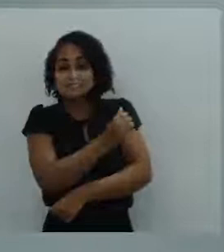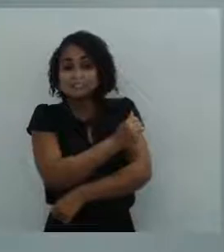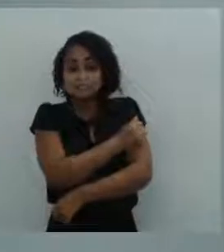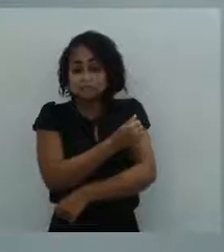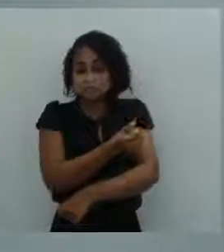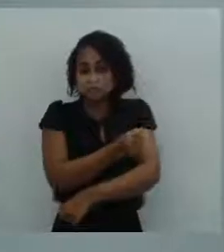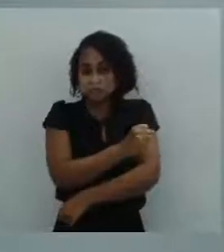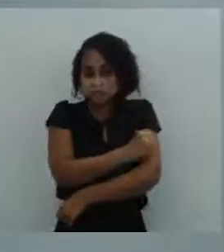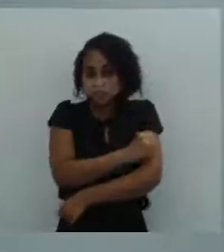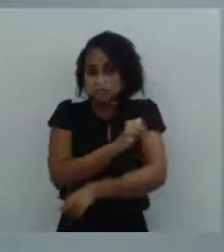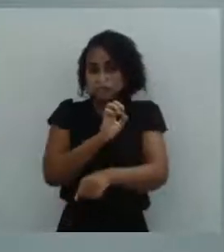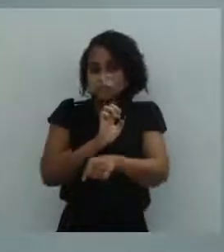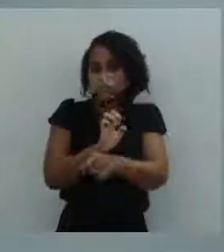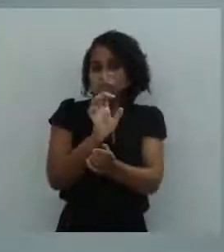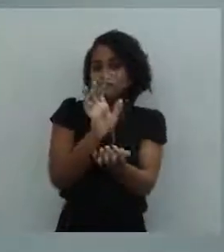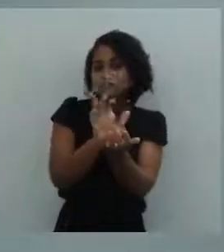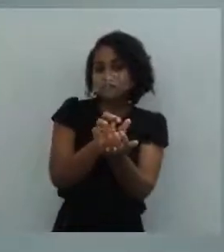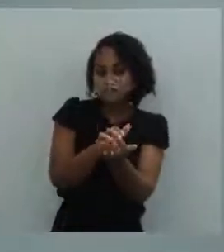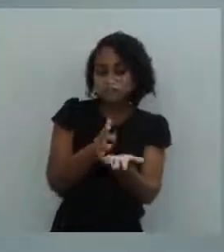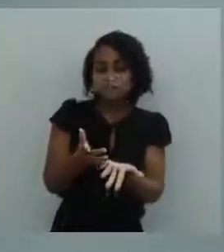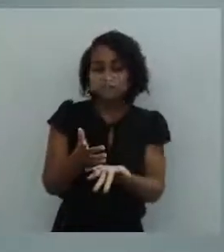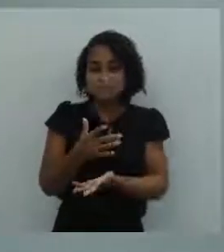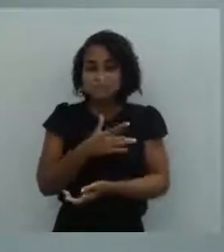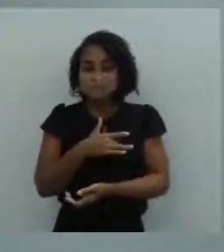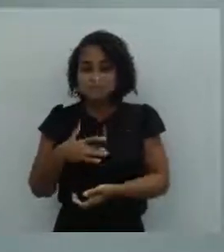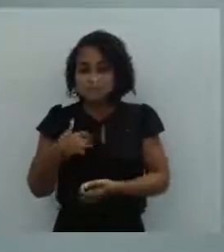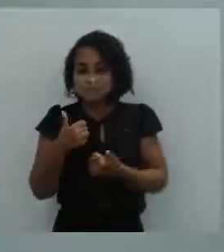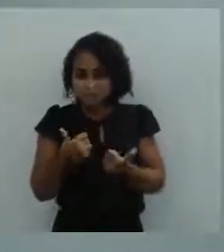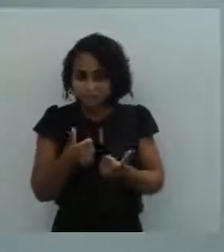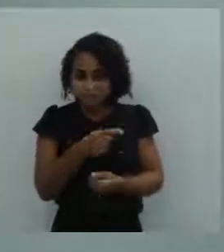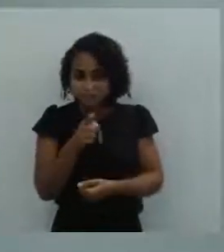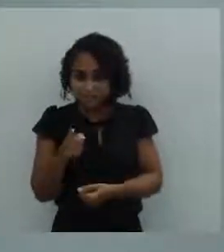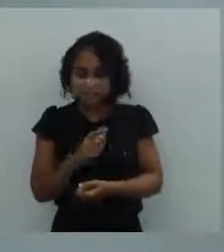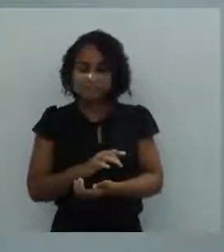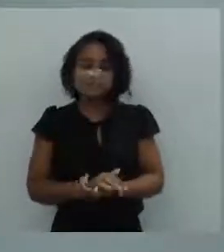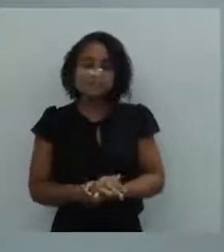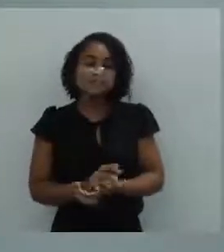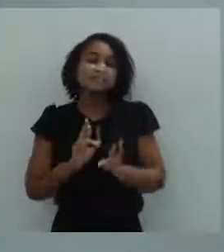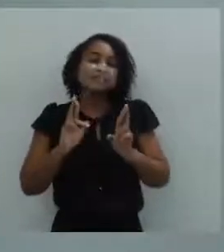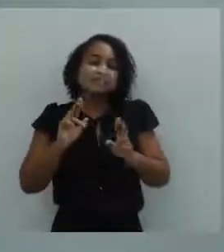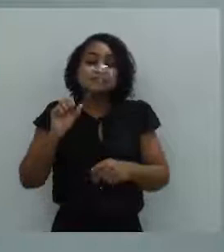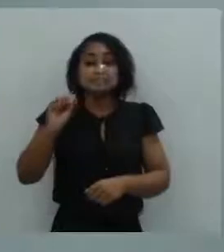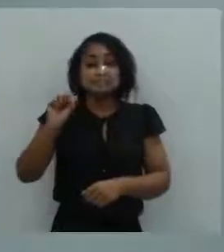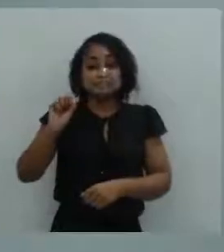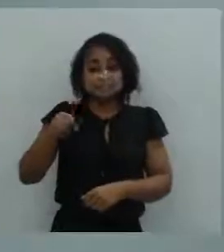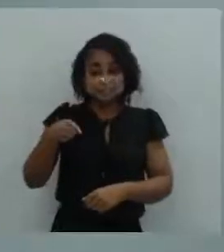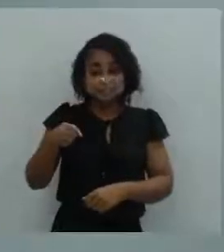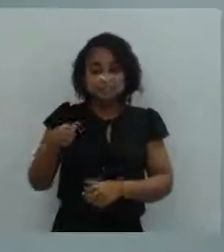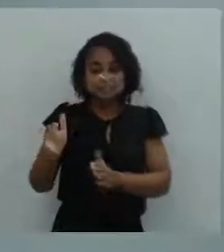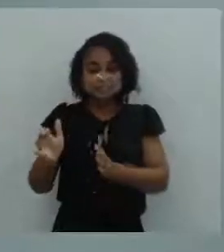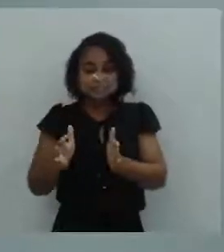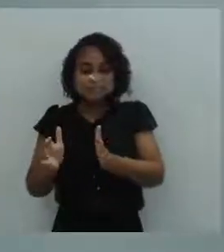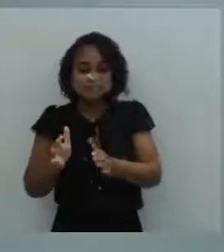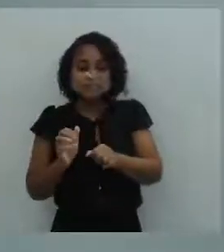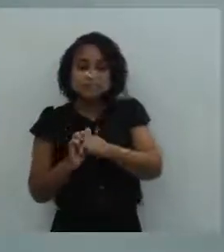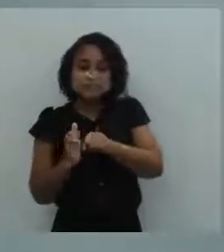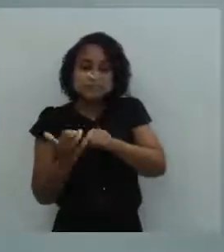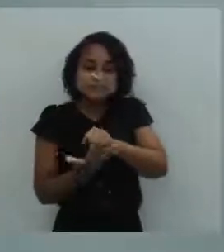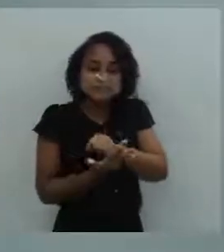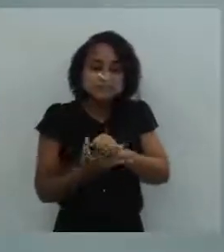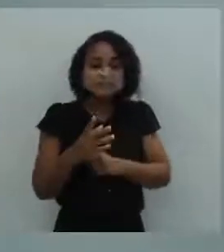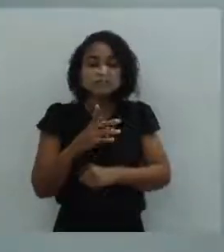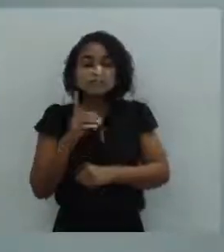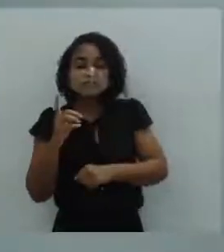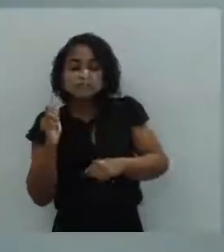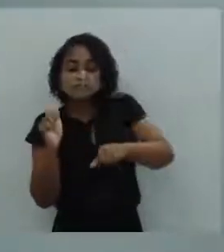oitavo ano do estado de Pernambuco. Tudo bem com vocês? Eu espero que sim. Nesse período de pandemia, onde a gente está